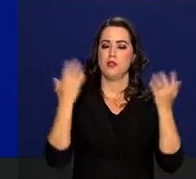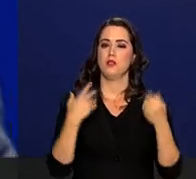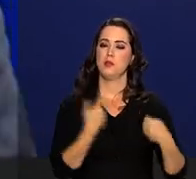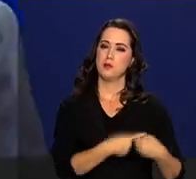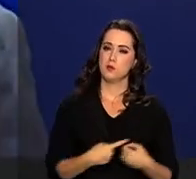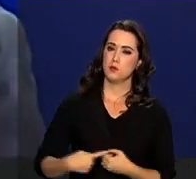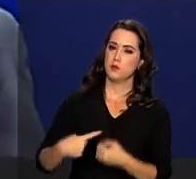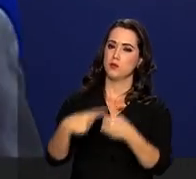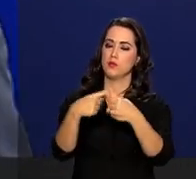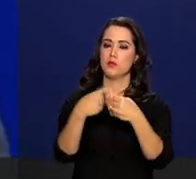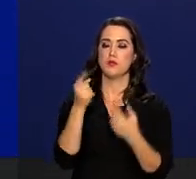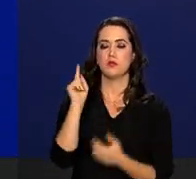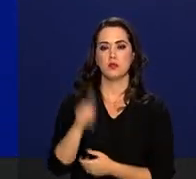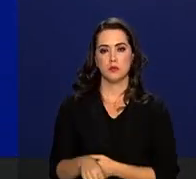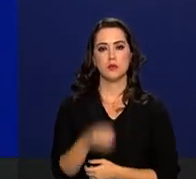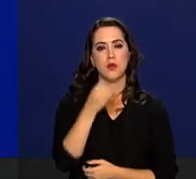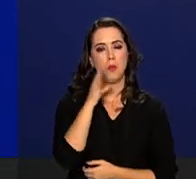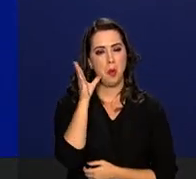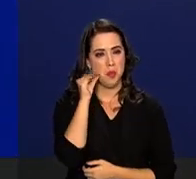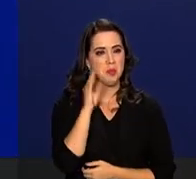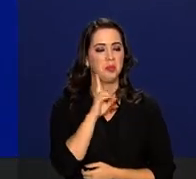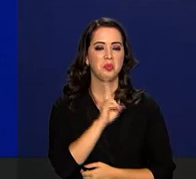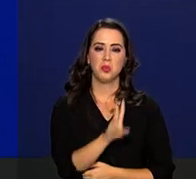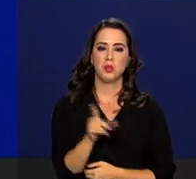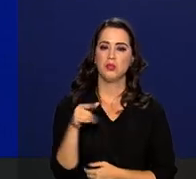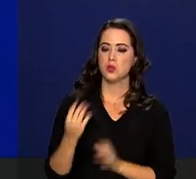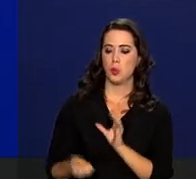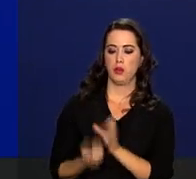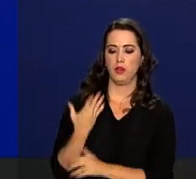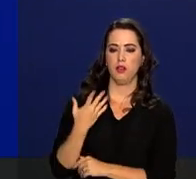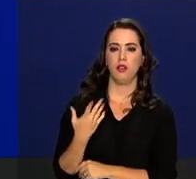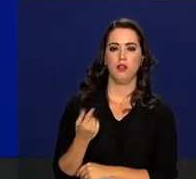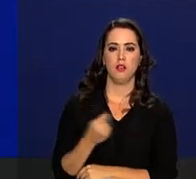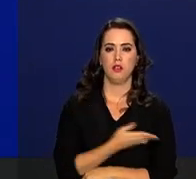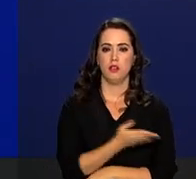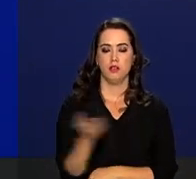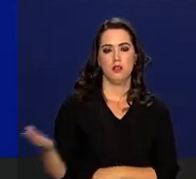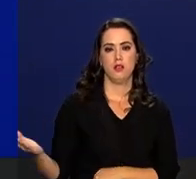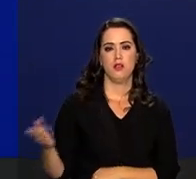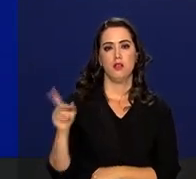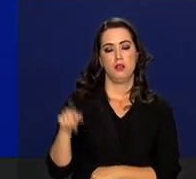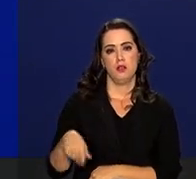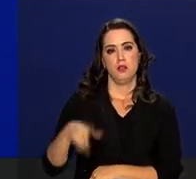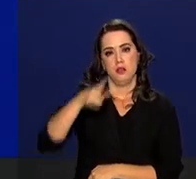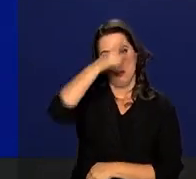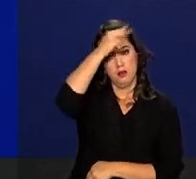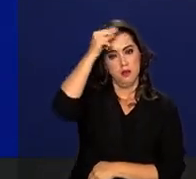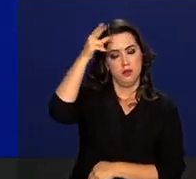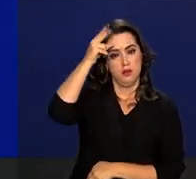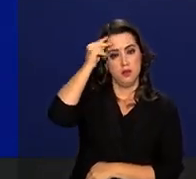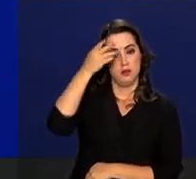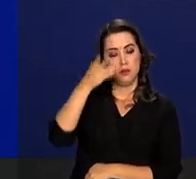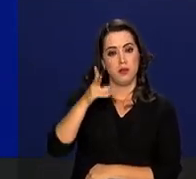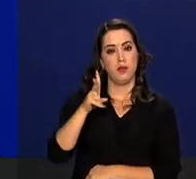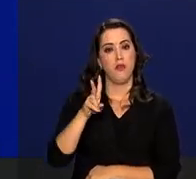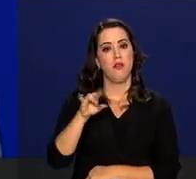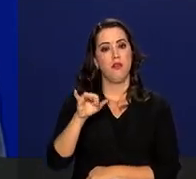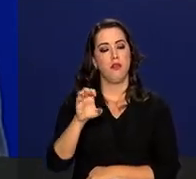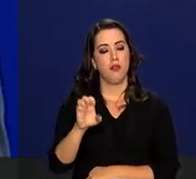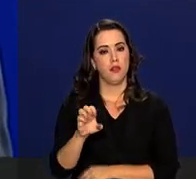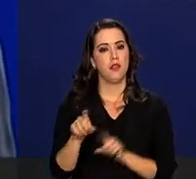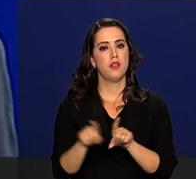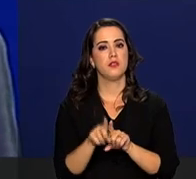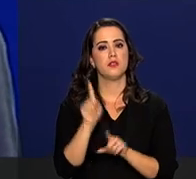coisa, essas coisas a gente não cria, e vocês todos, prefeitos, prefeitas, vice-prefeitos,